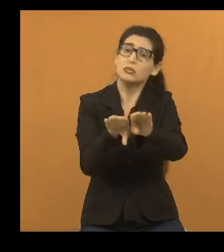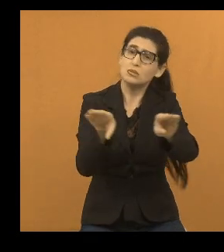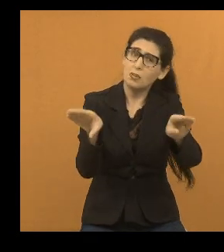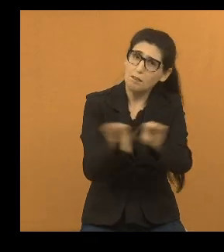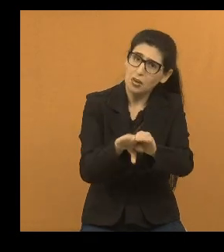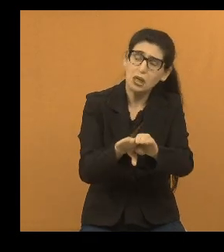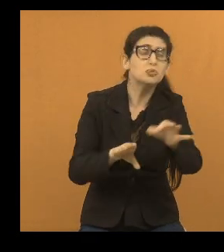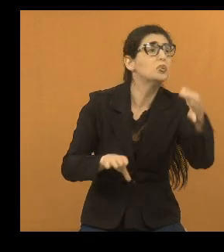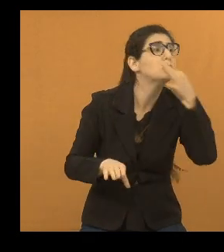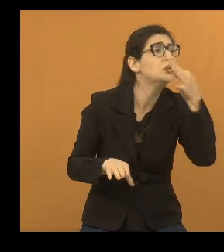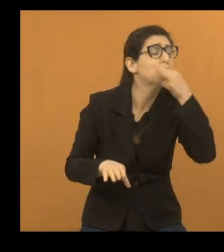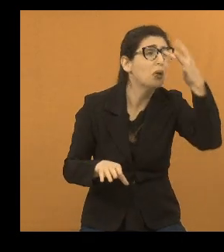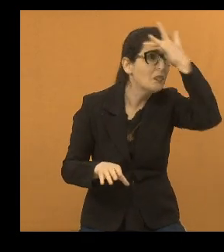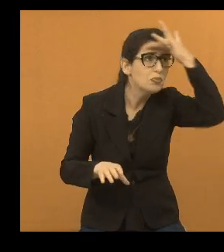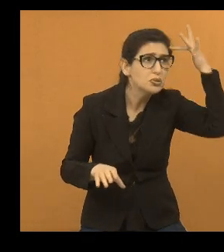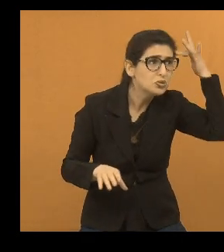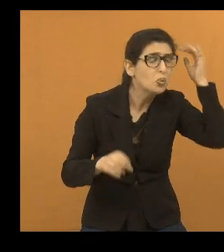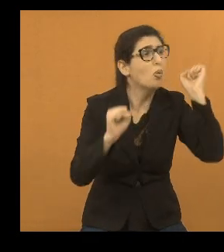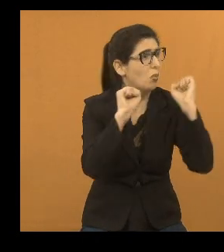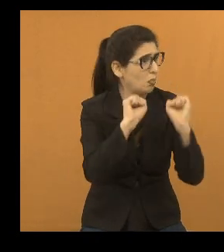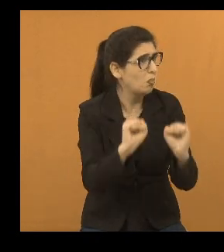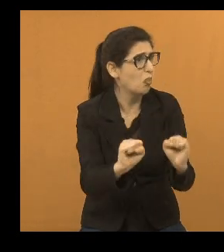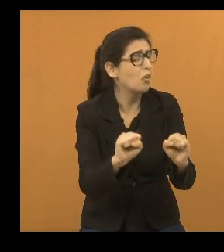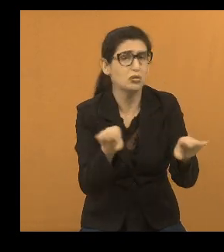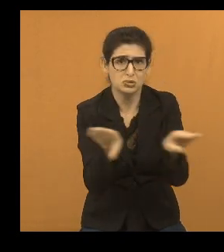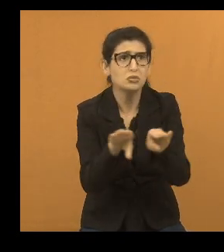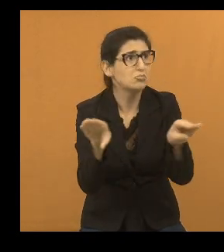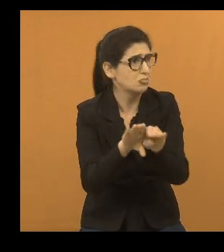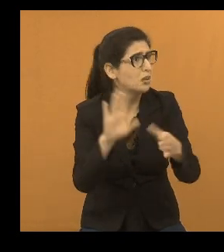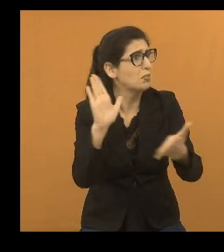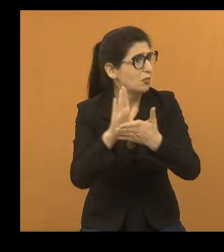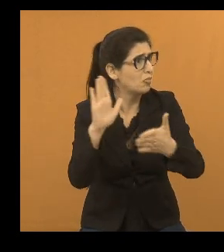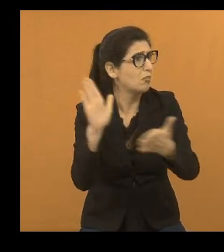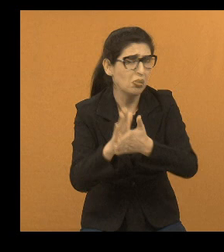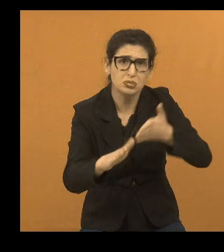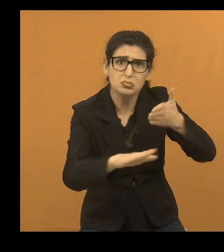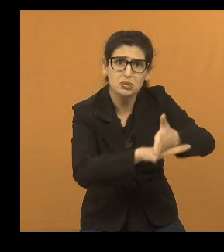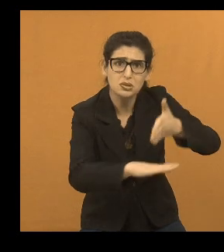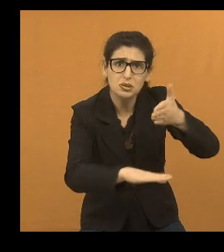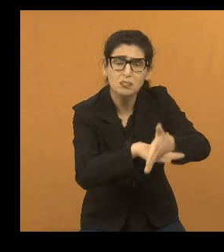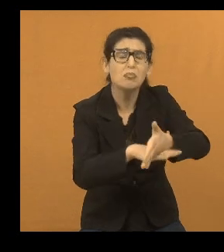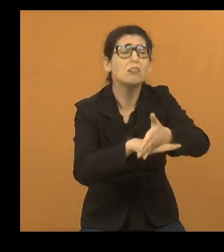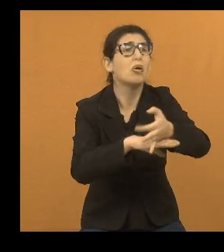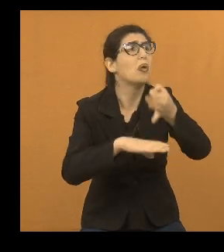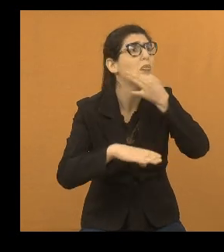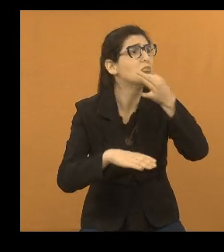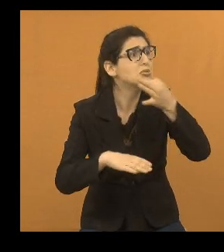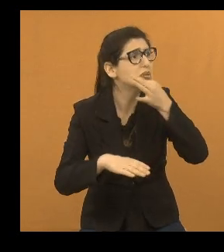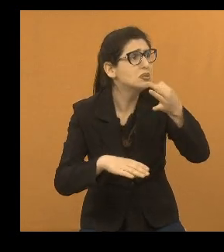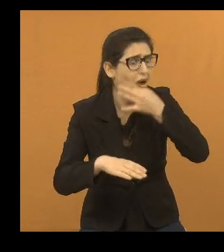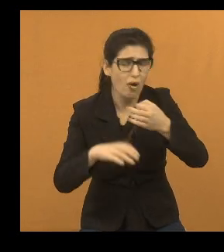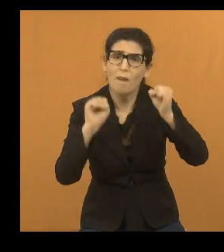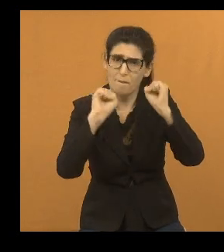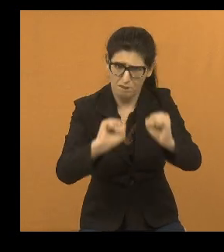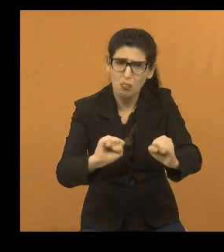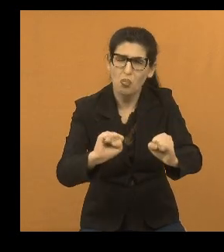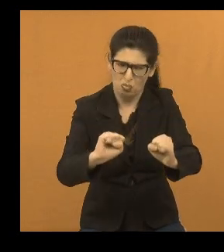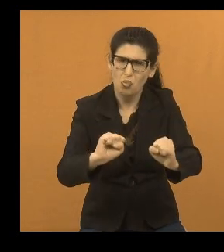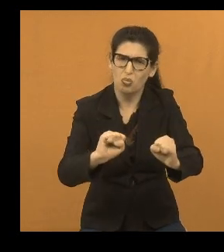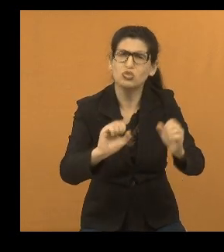essas sugestões da população. A população está tendo a oportunidade de participar, já colhemos muitas sugestões, a